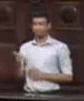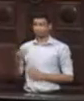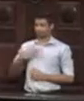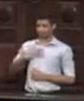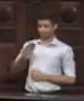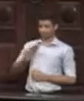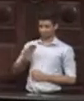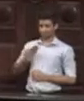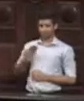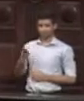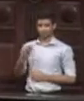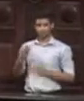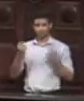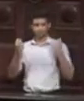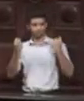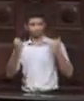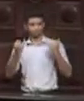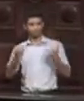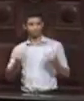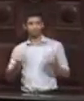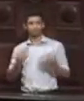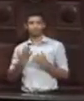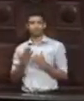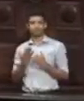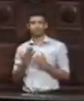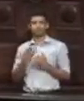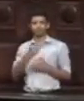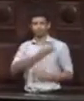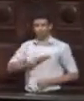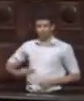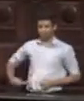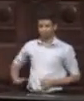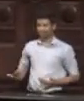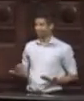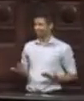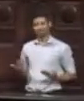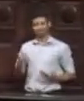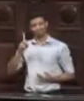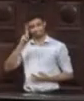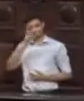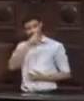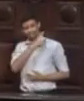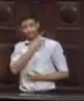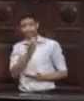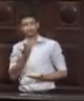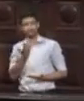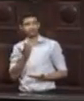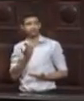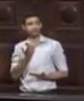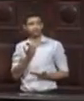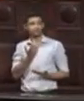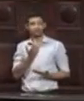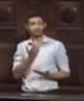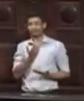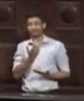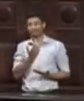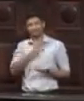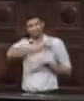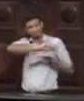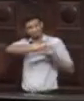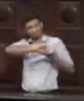é incompetente o governo, é incompetente a Procuradoria-Geral do Estado, é incompetente, ou seja, a